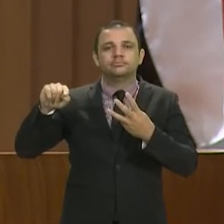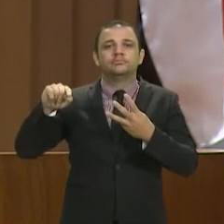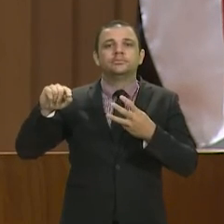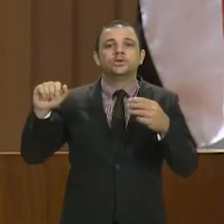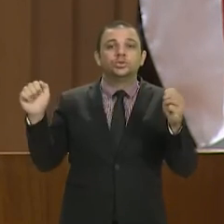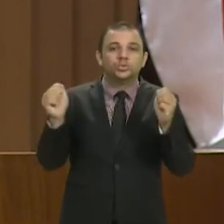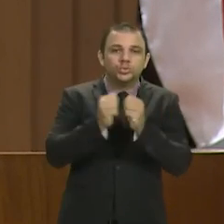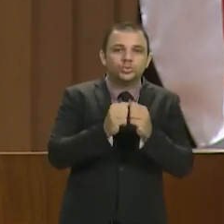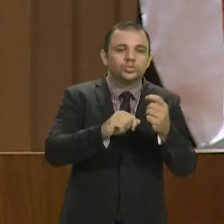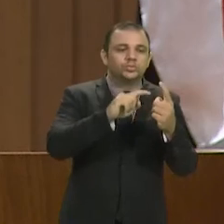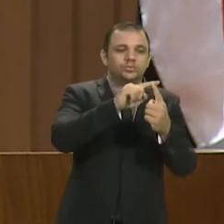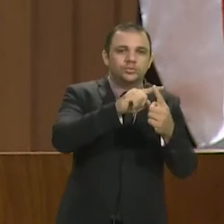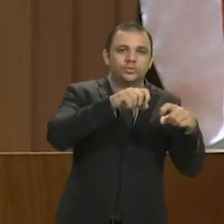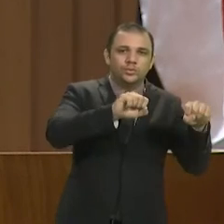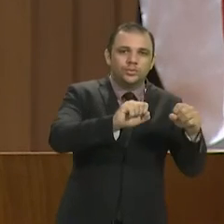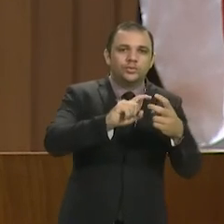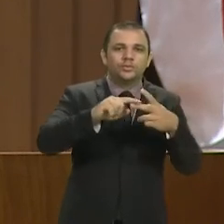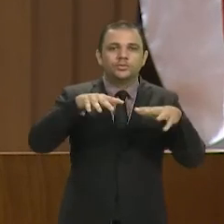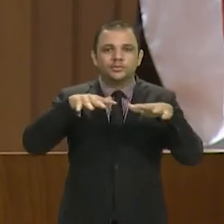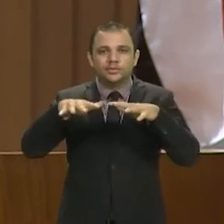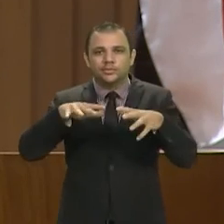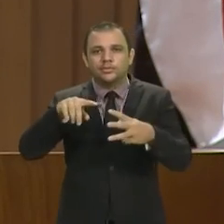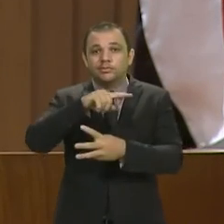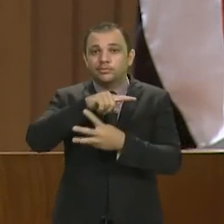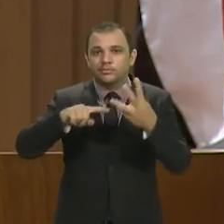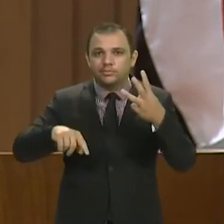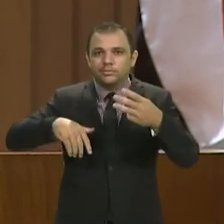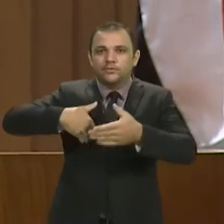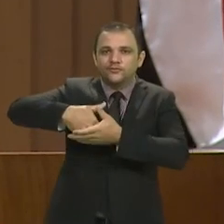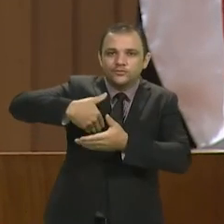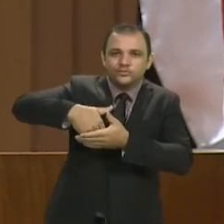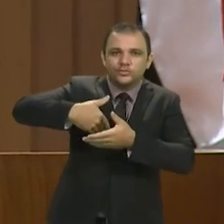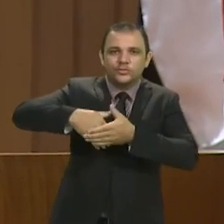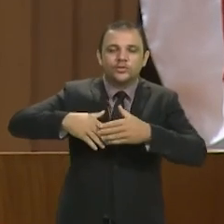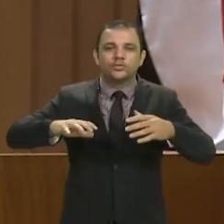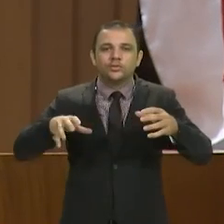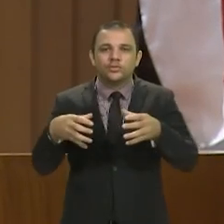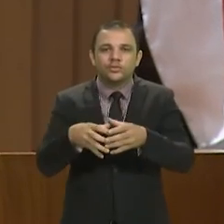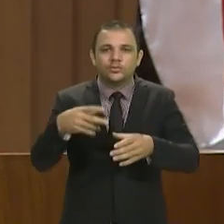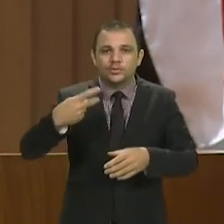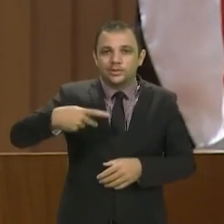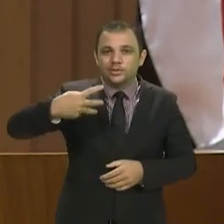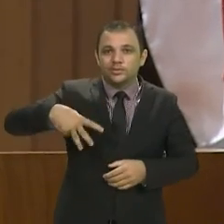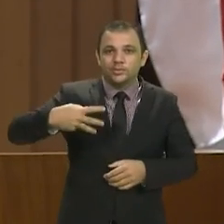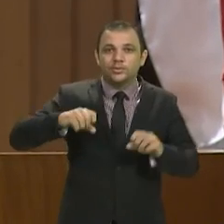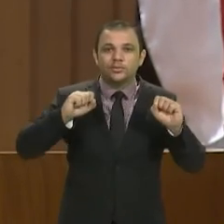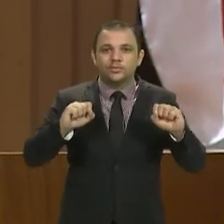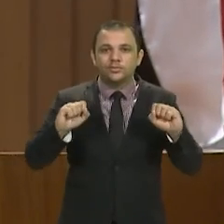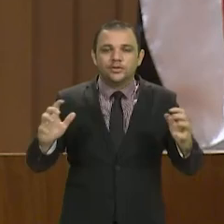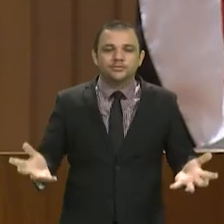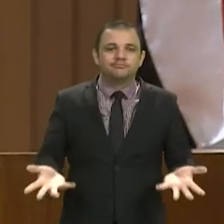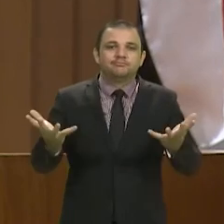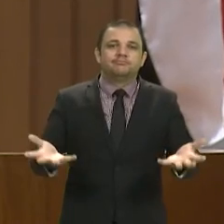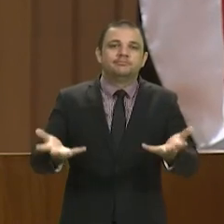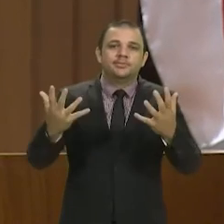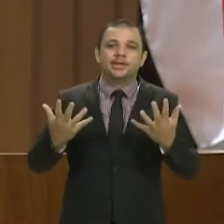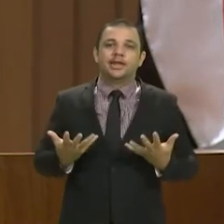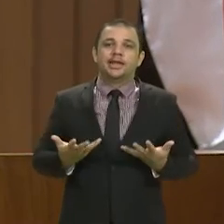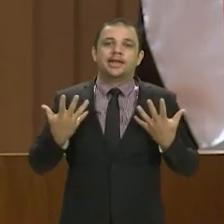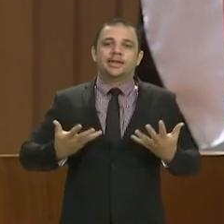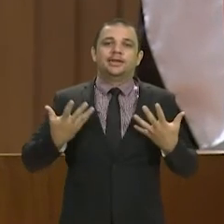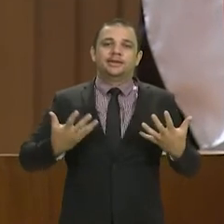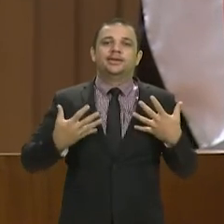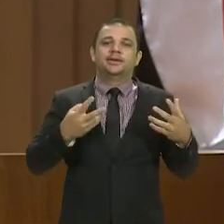se via no brilho dos olhos das pessoas nessa disputa da partida moto-Sampaio, que foi no